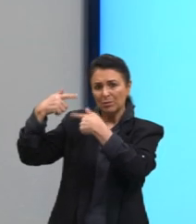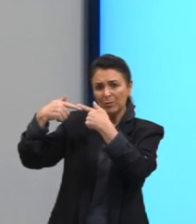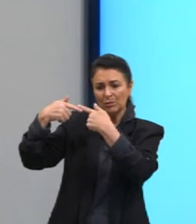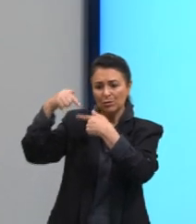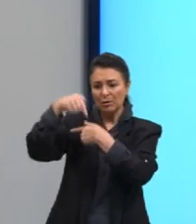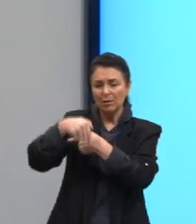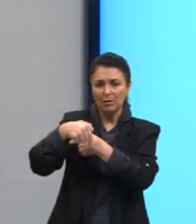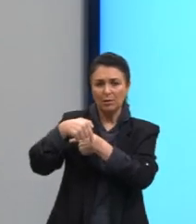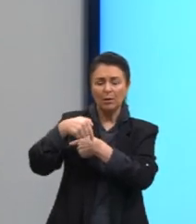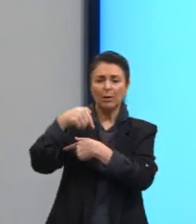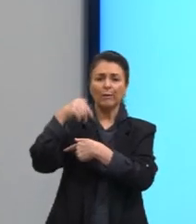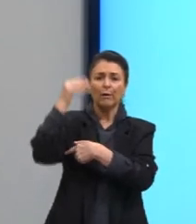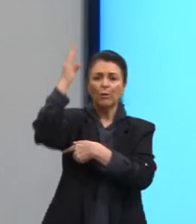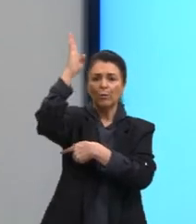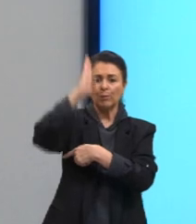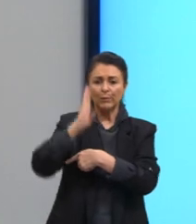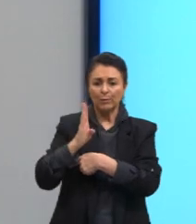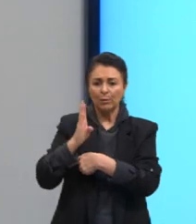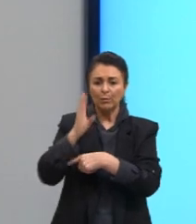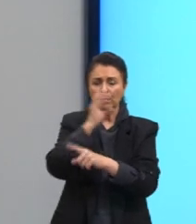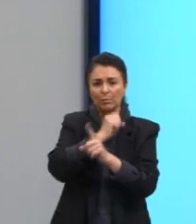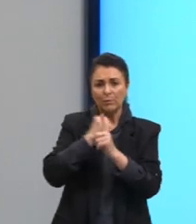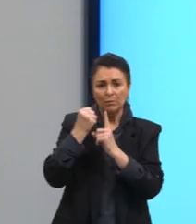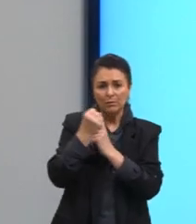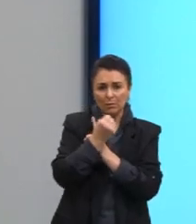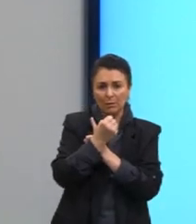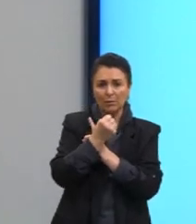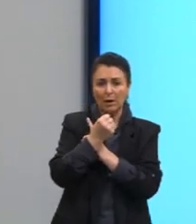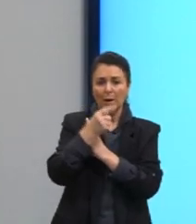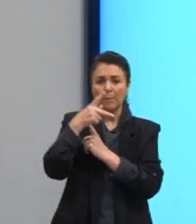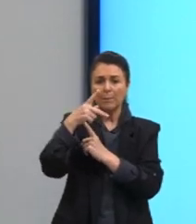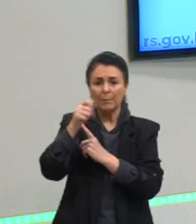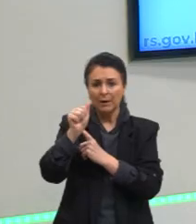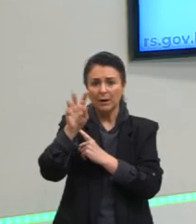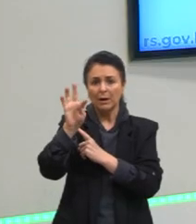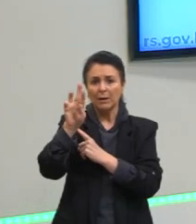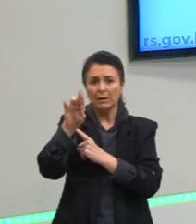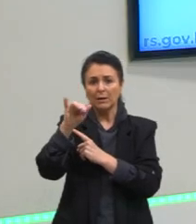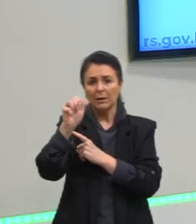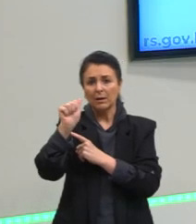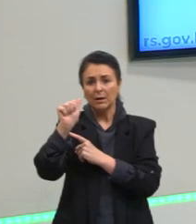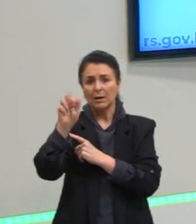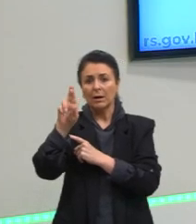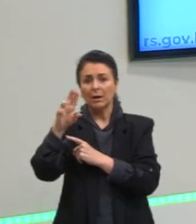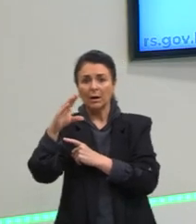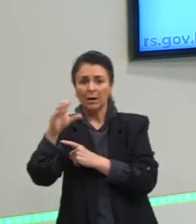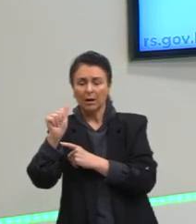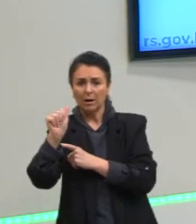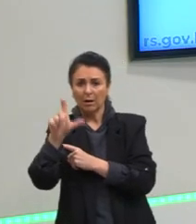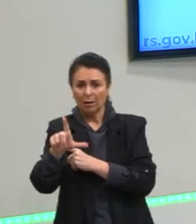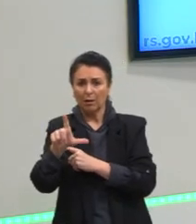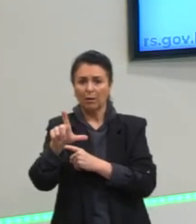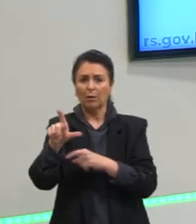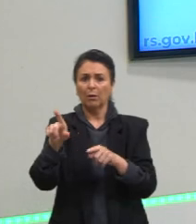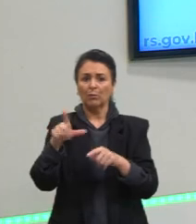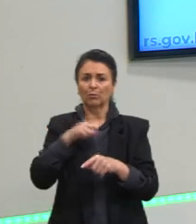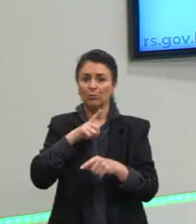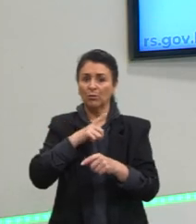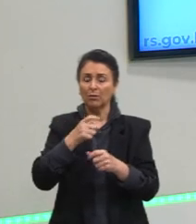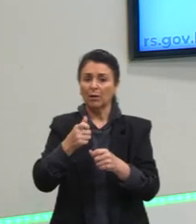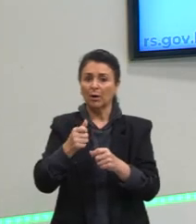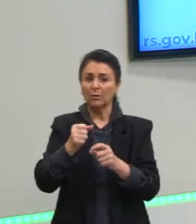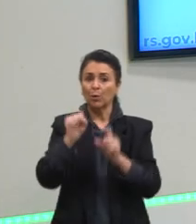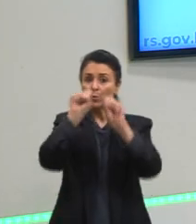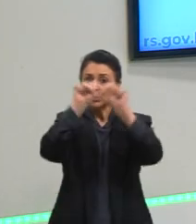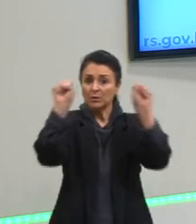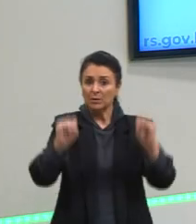Brasil se constituiu na numa sociedade patriarcal patriarcal e escravocrata então